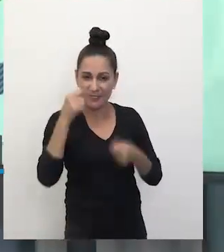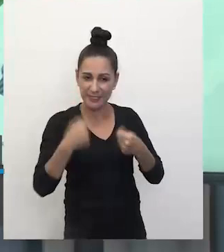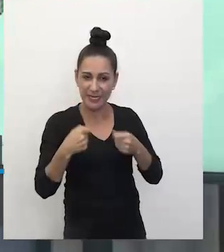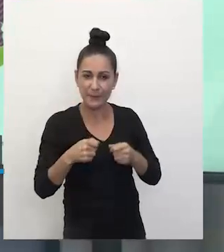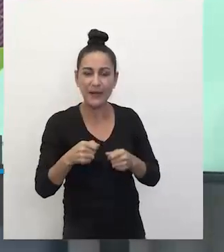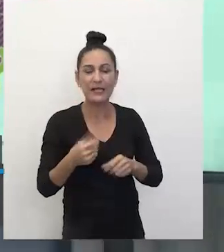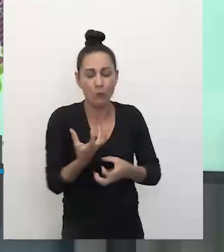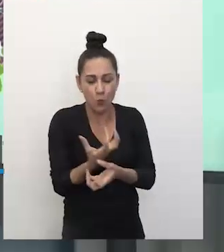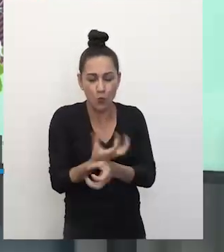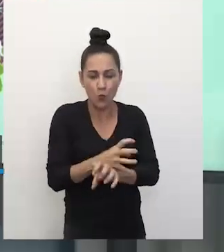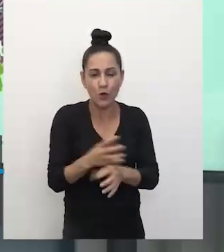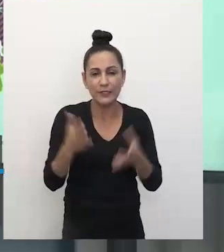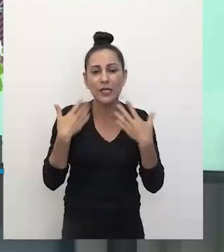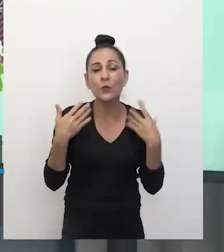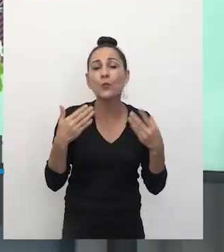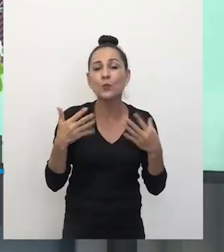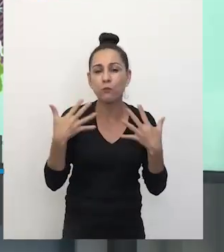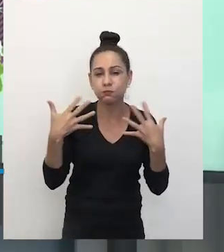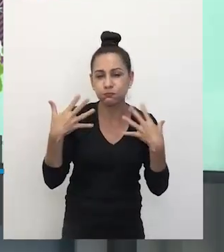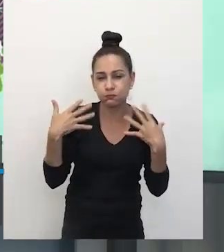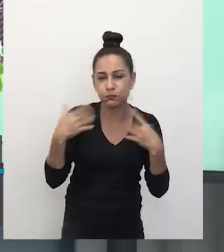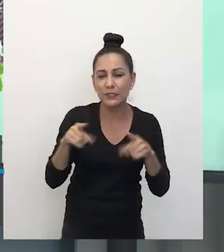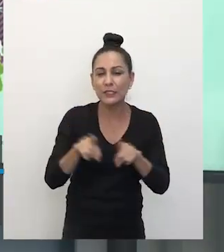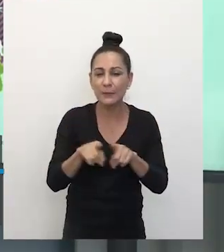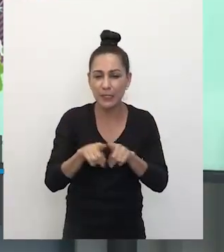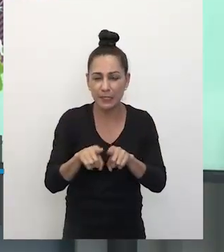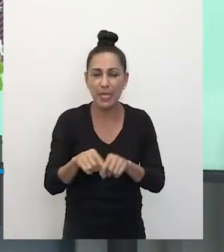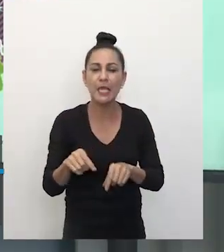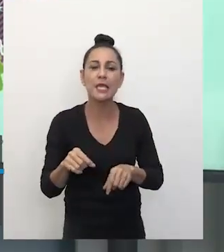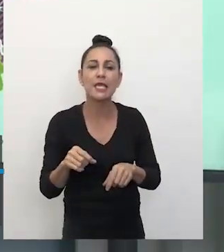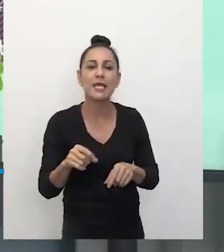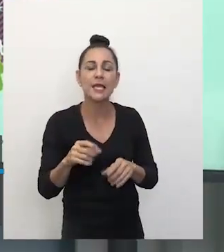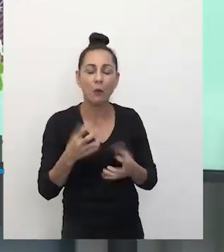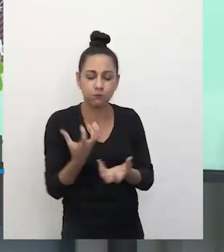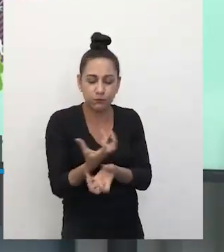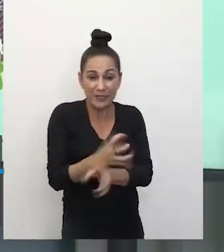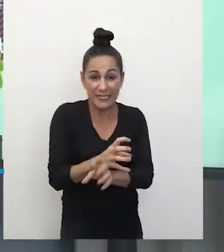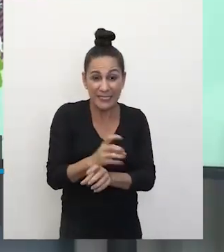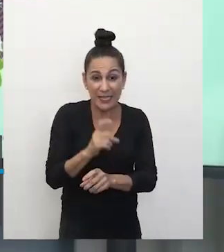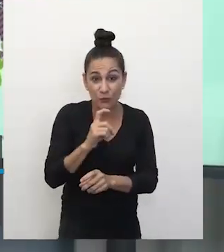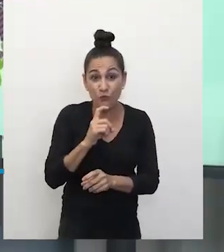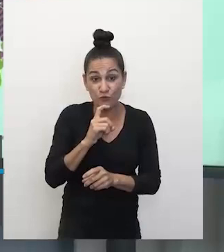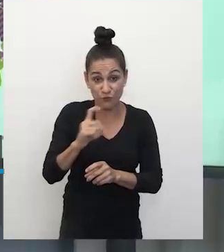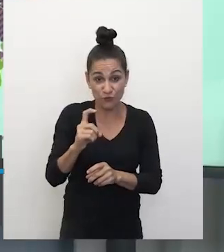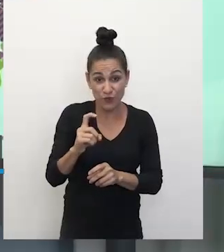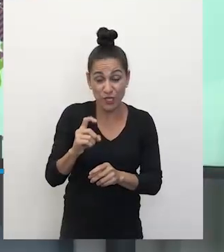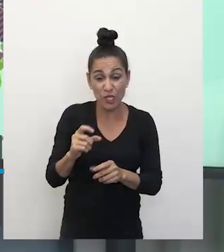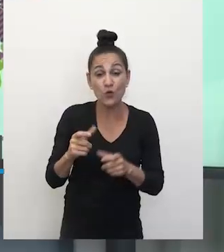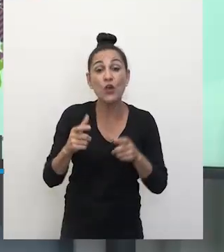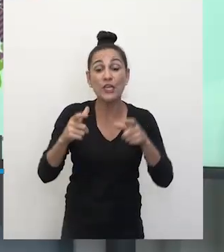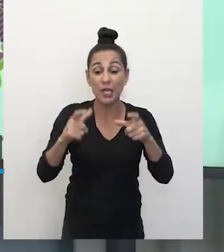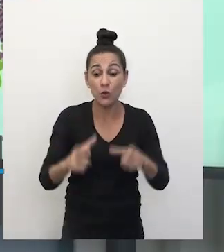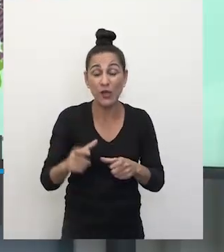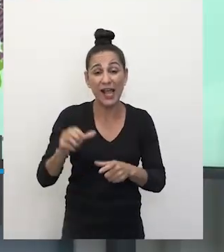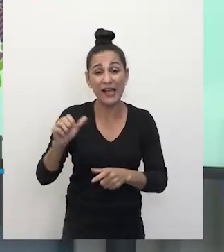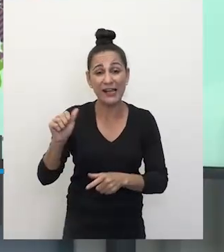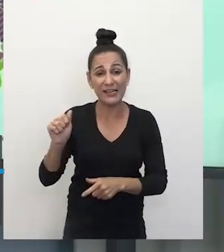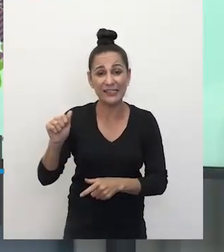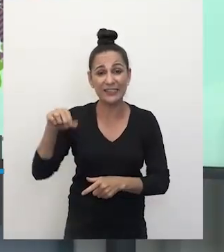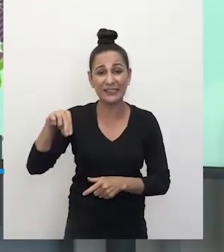tá sempre lembra disso porque temos também desertos frios com meu caso da Antártida né que só tem lá áreas